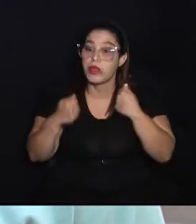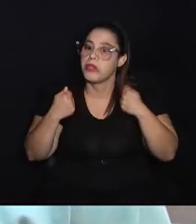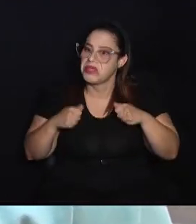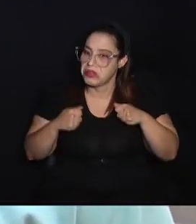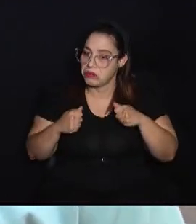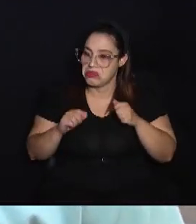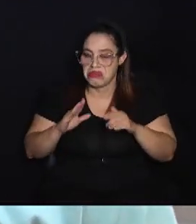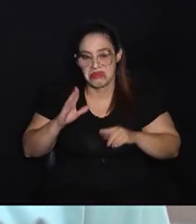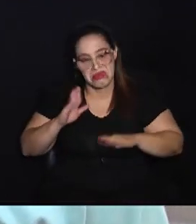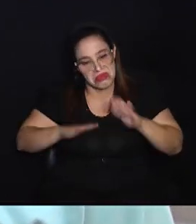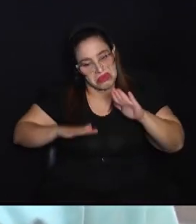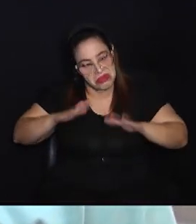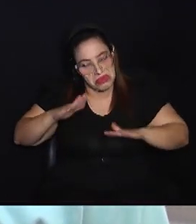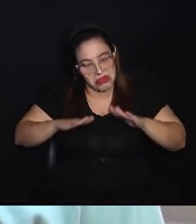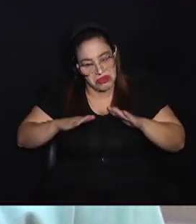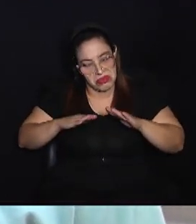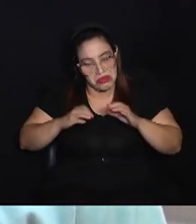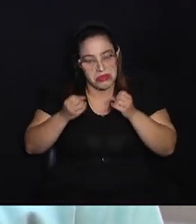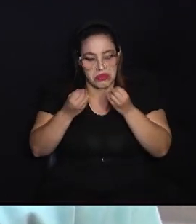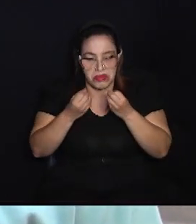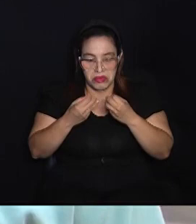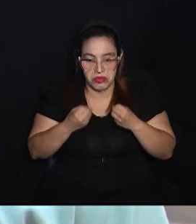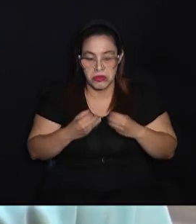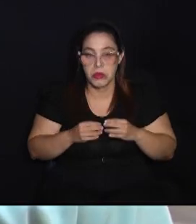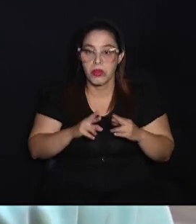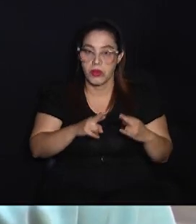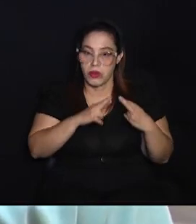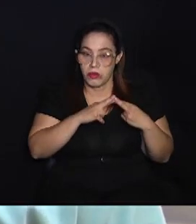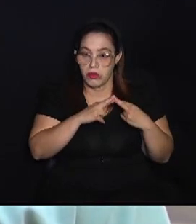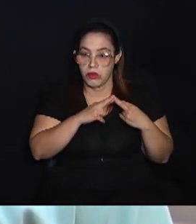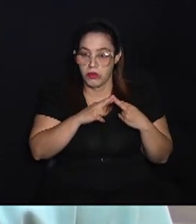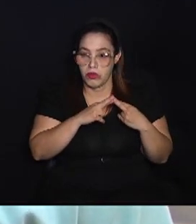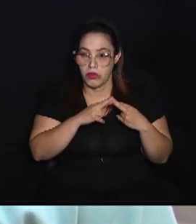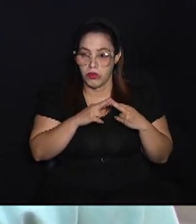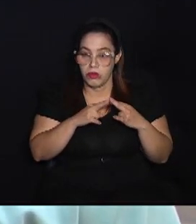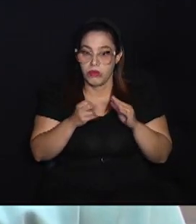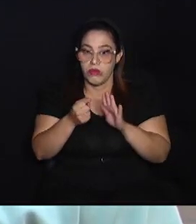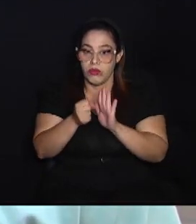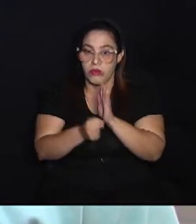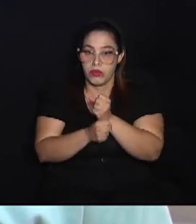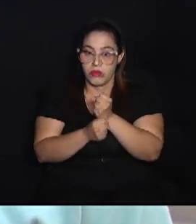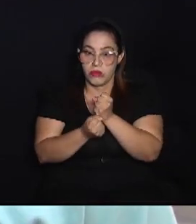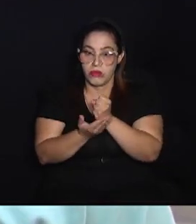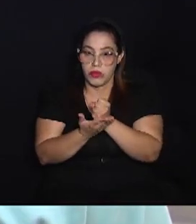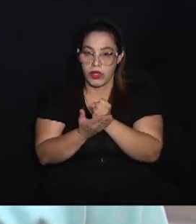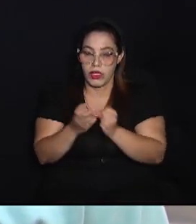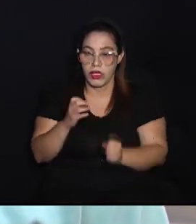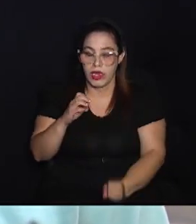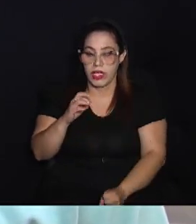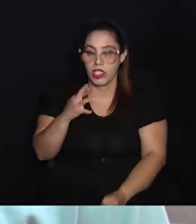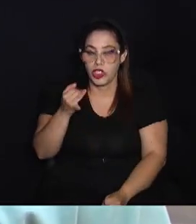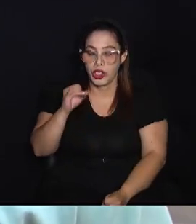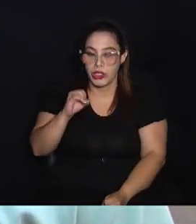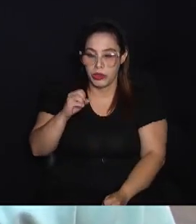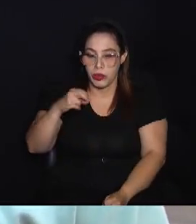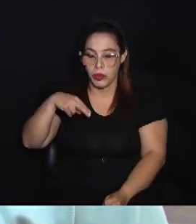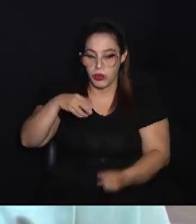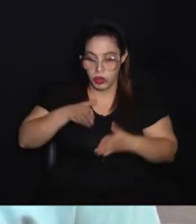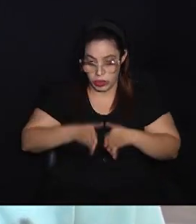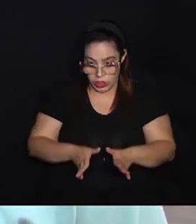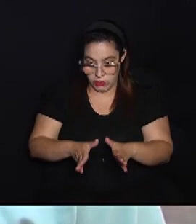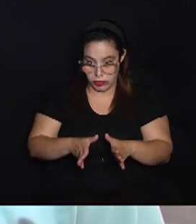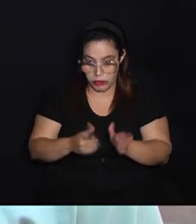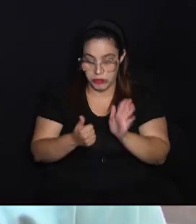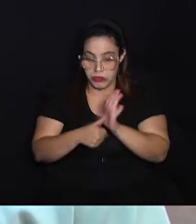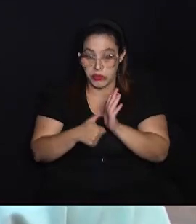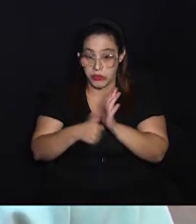a depender das informações prestadas pelos responsáveis, né? Os documentos básicos são a certidão de nascimento da criança, o documento